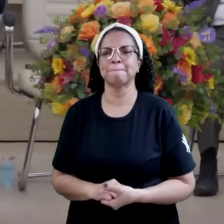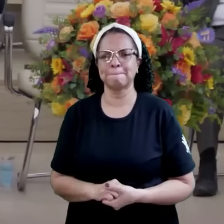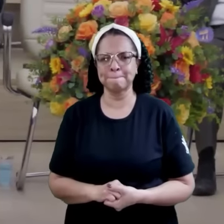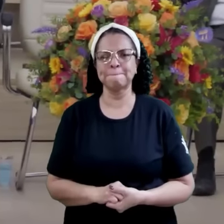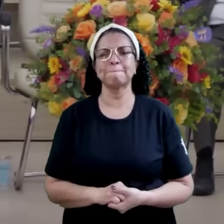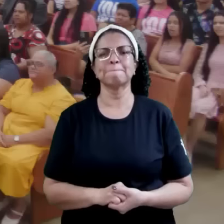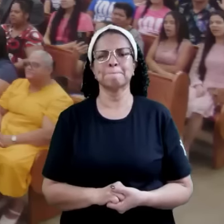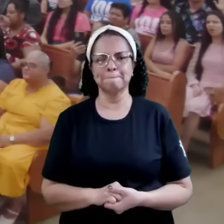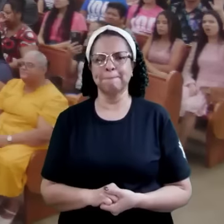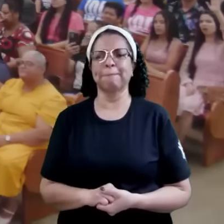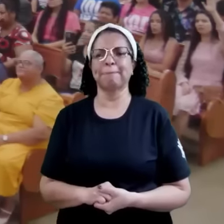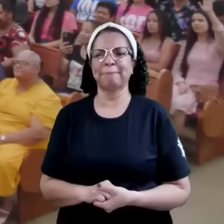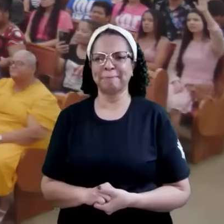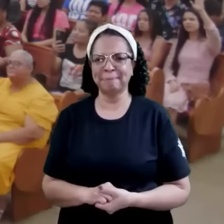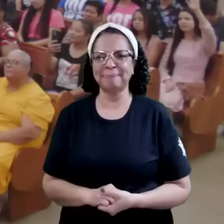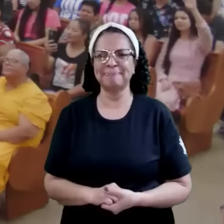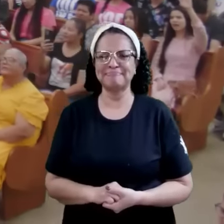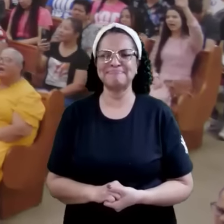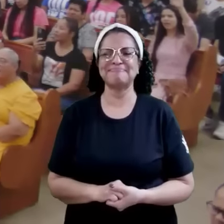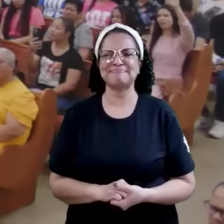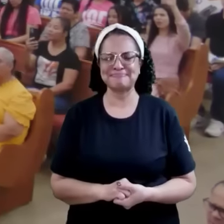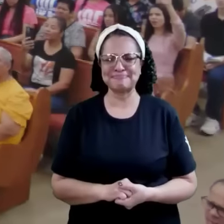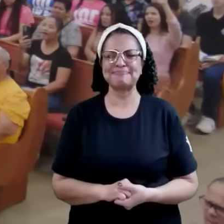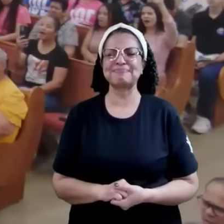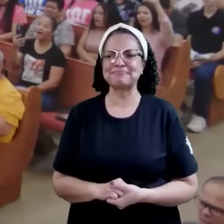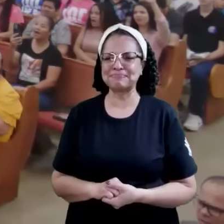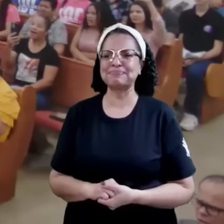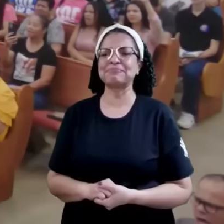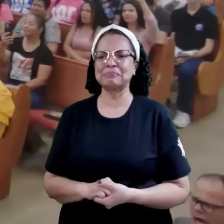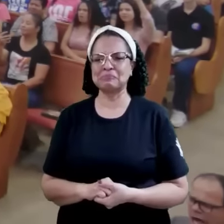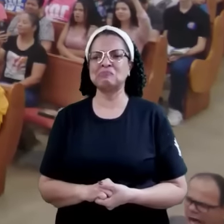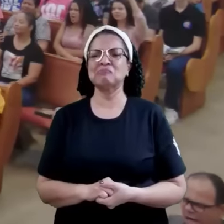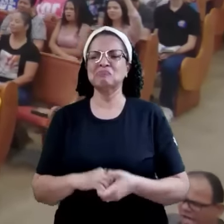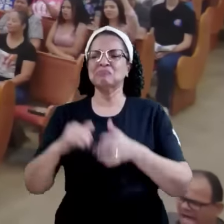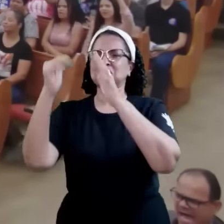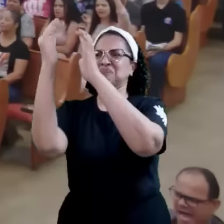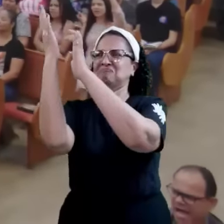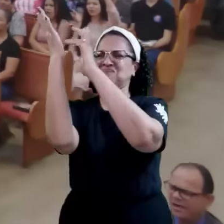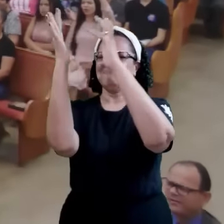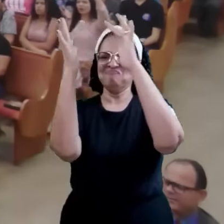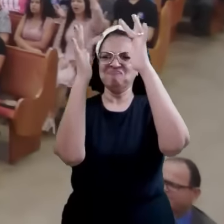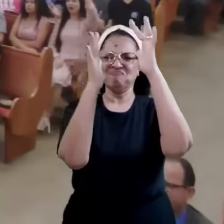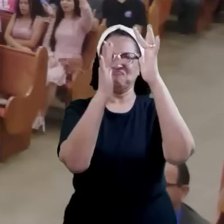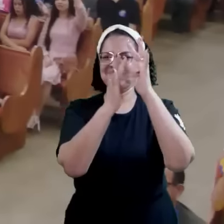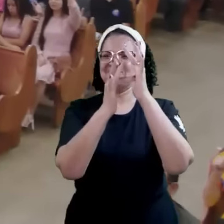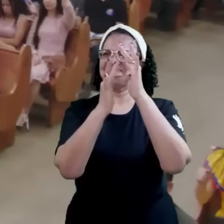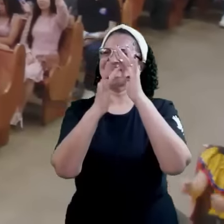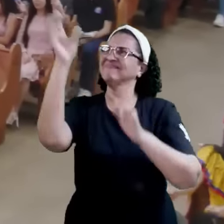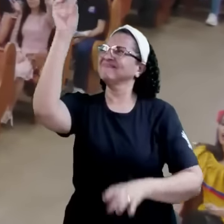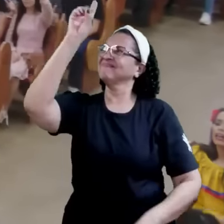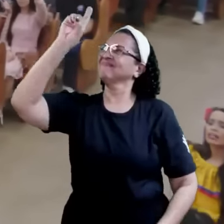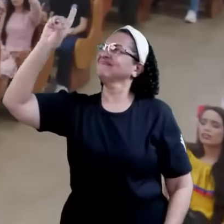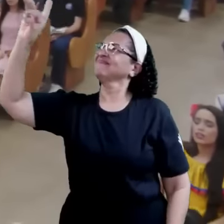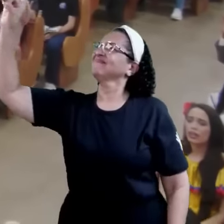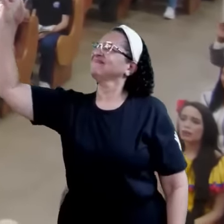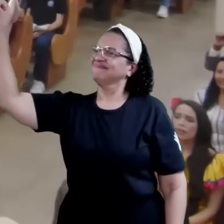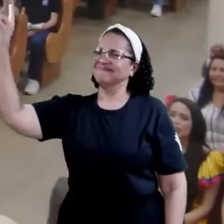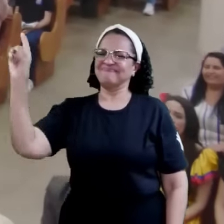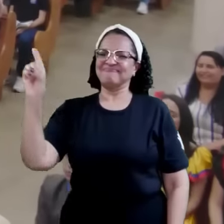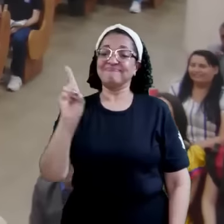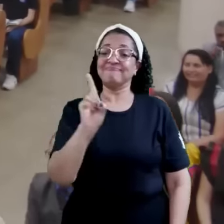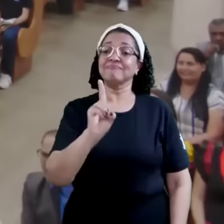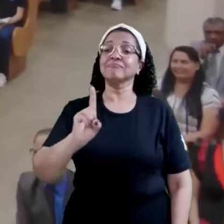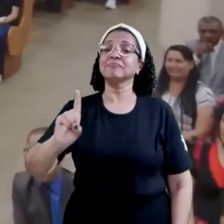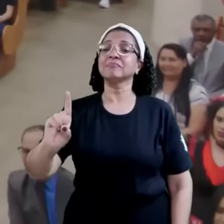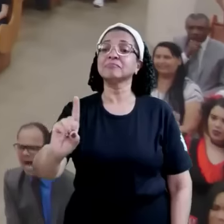receba Jesus tá aqui Jesus tá aqui Jesus tá aqui Jesus tá aqui o Jesus da aqui está passeando